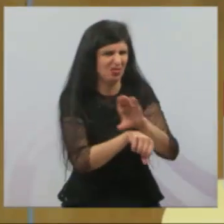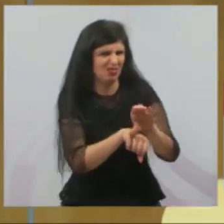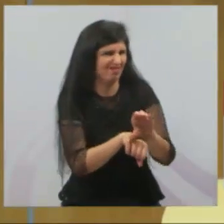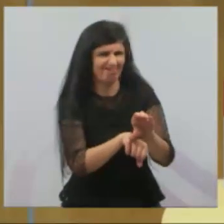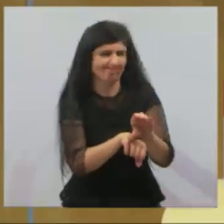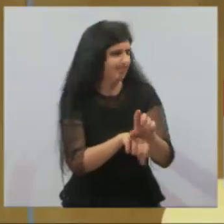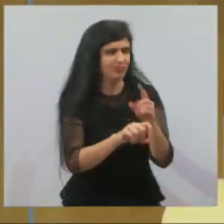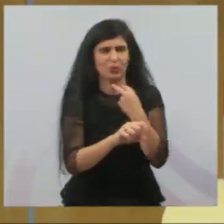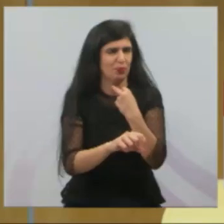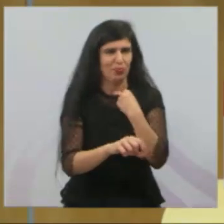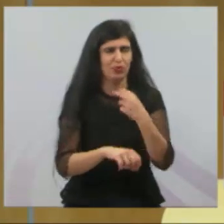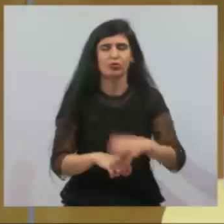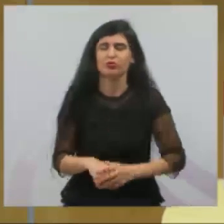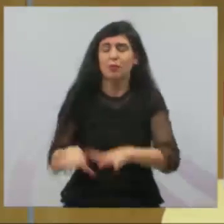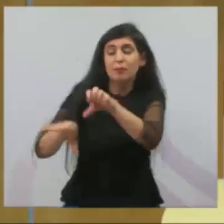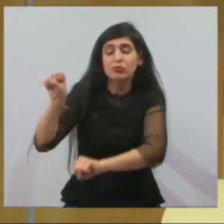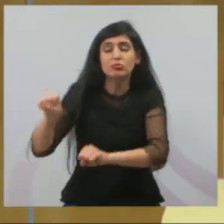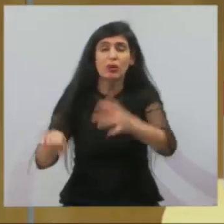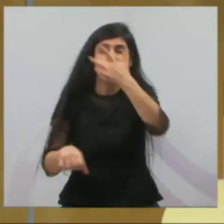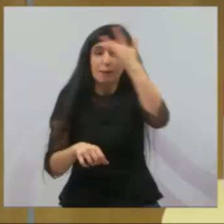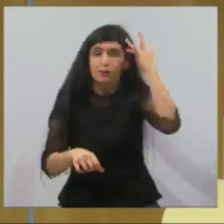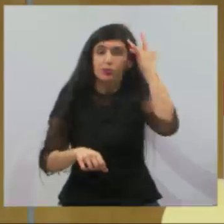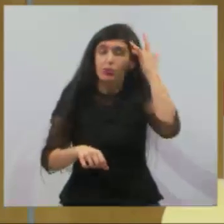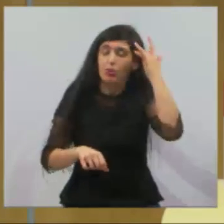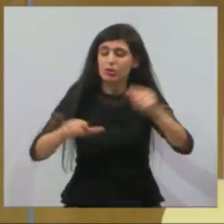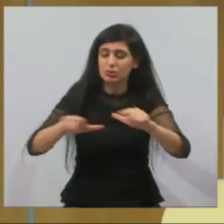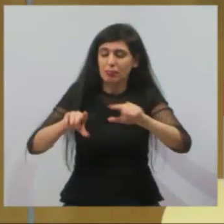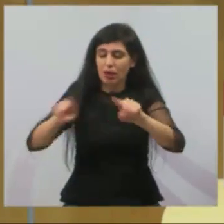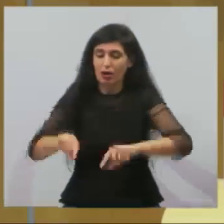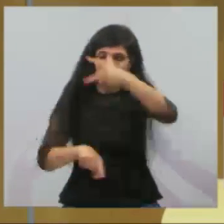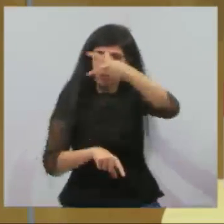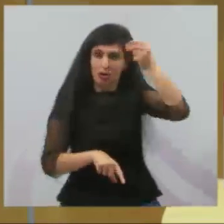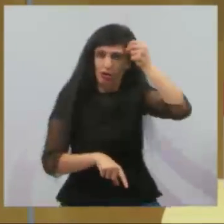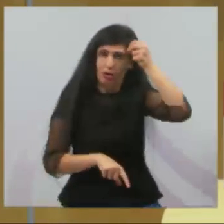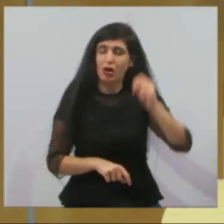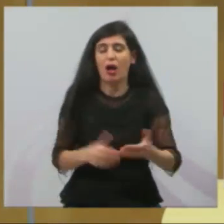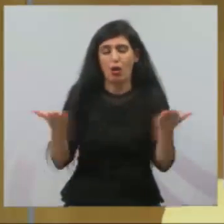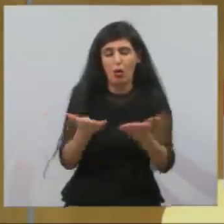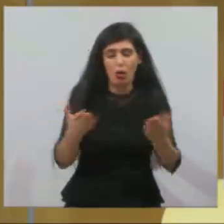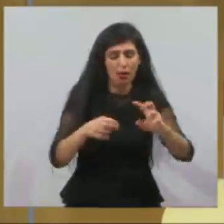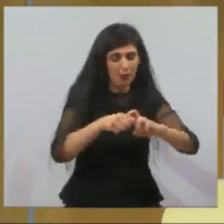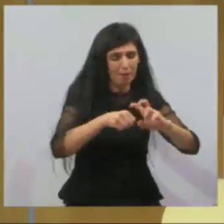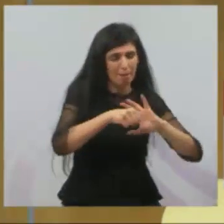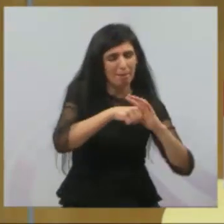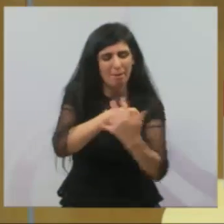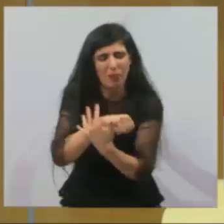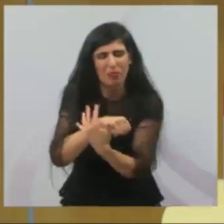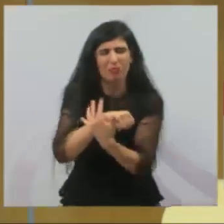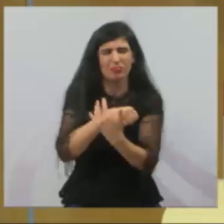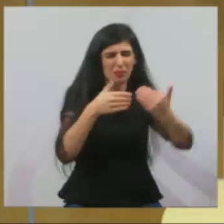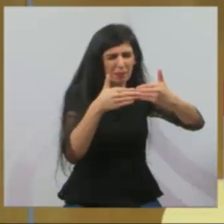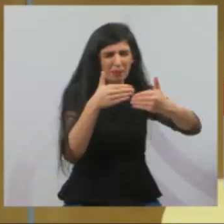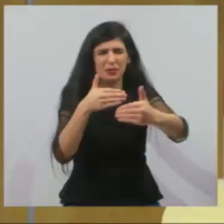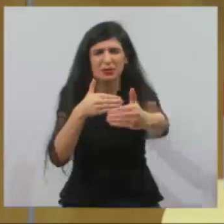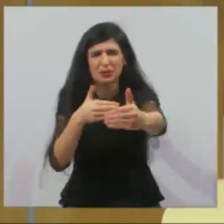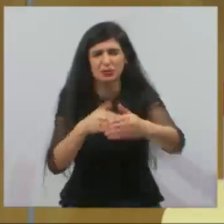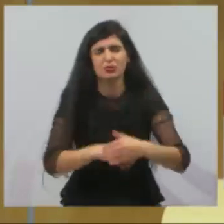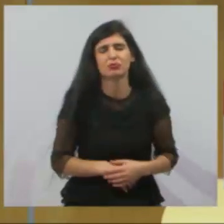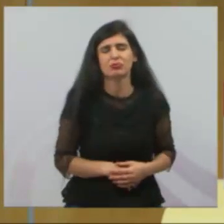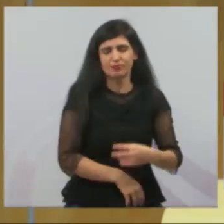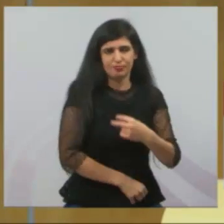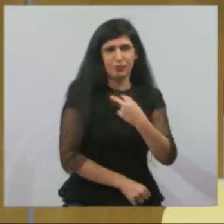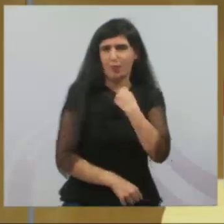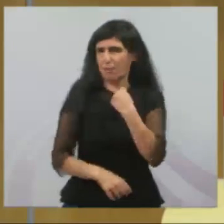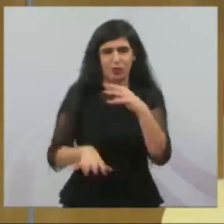o servidor público nesse tempo de crise, não é a nossa intenção. Mas nós não podemos colocar em risco